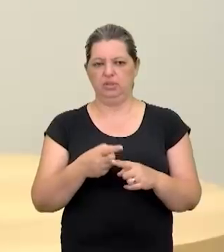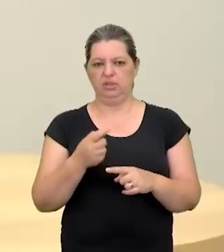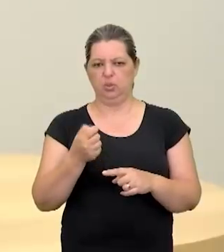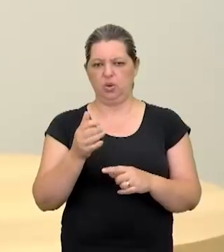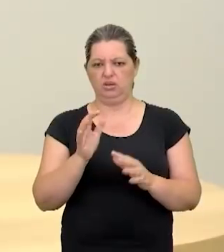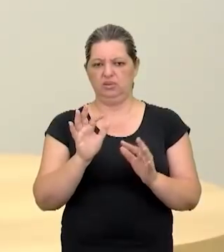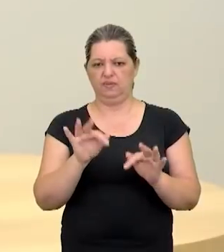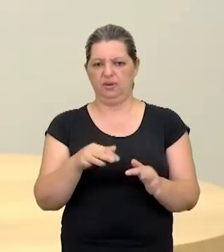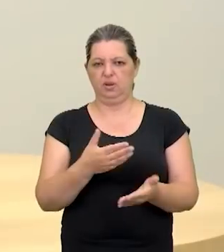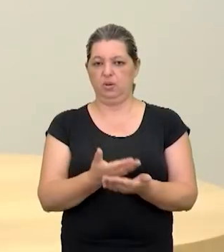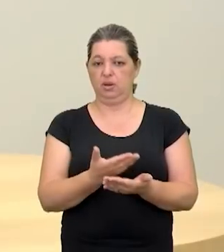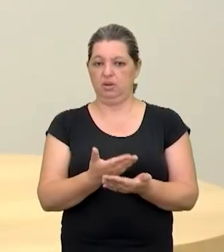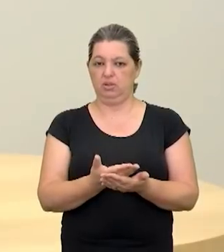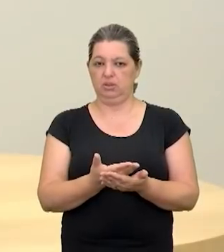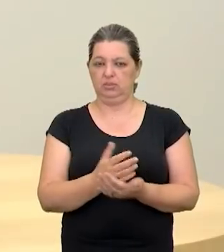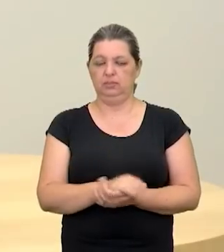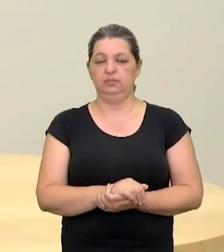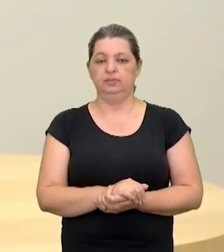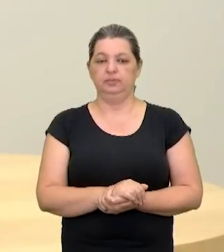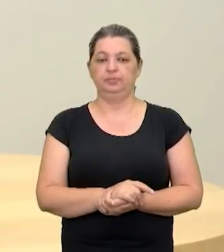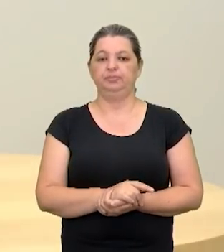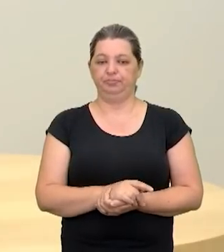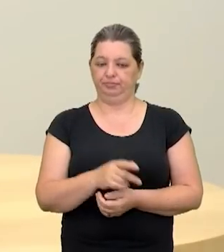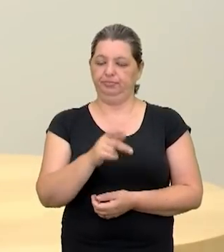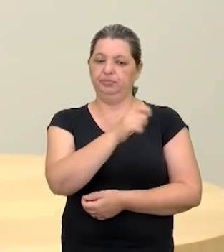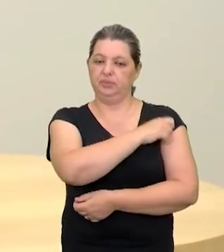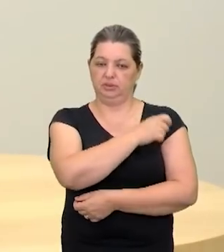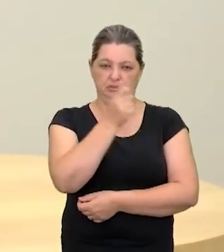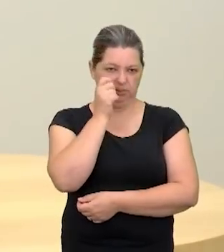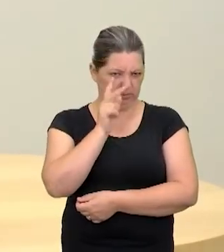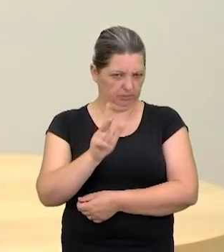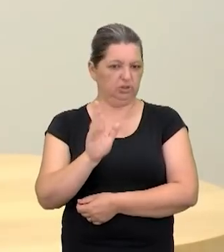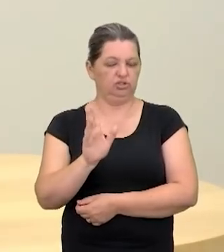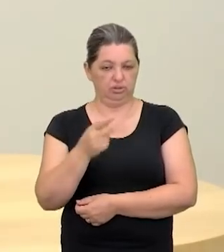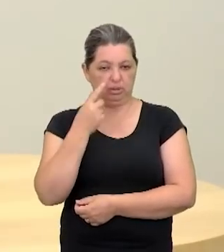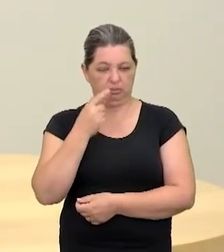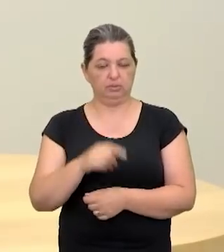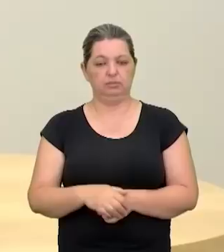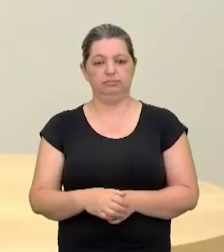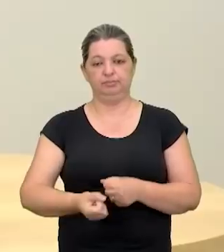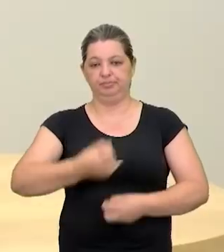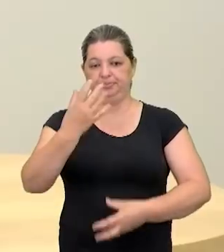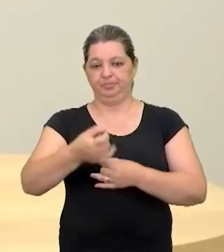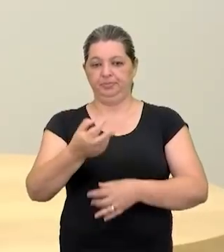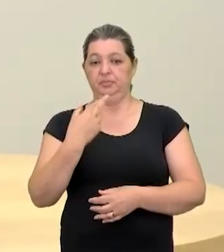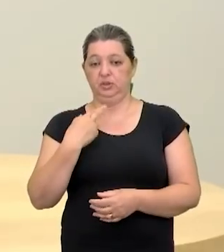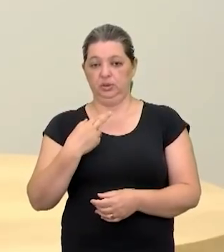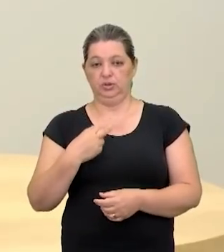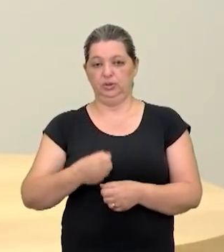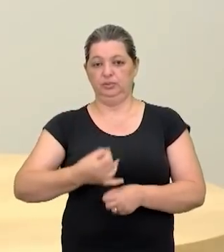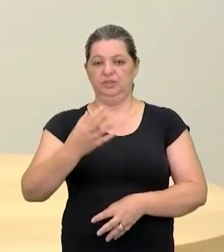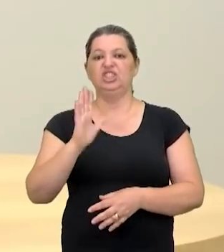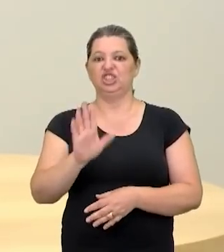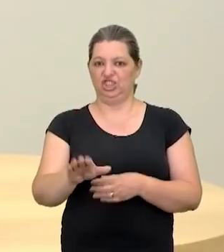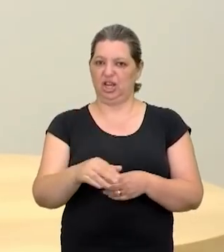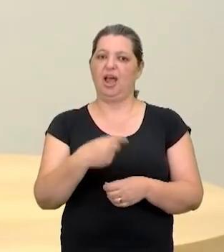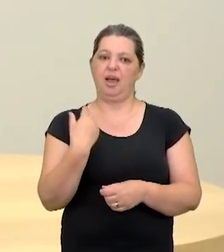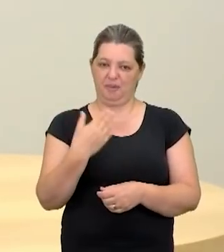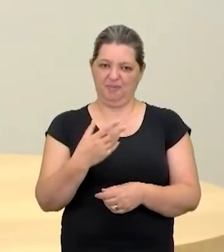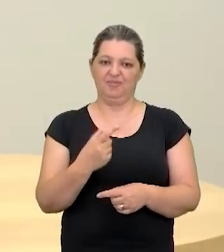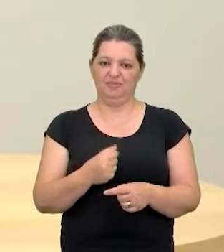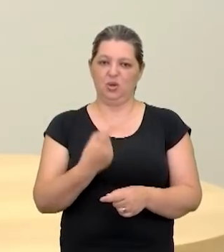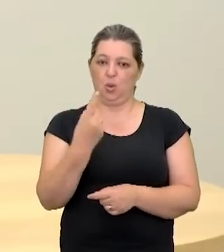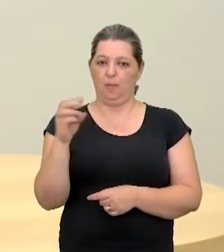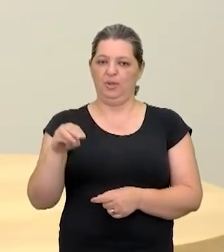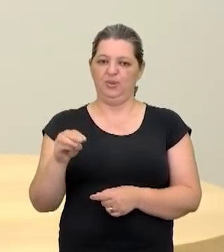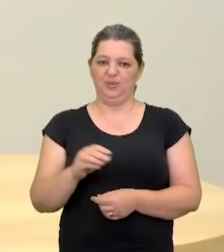Com certeza, professora Roberta. O aluno esperto já viu, né? Então, pessoal, manda lá para nós a resposta no chat. Já mandaram, inclusive, e a gente